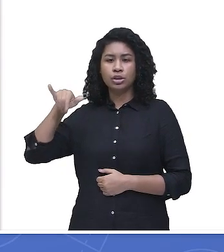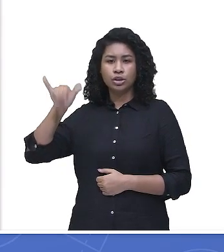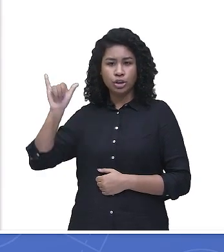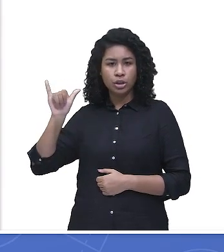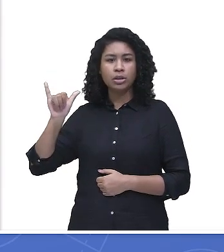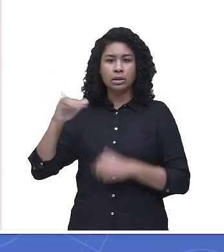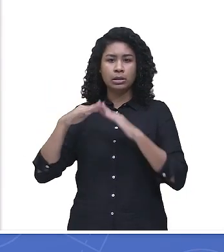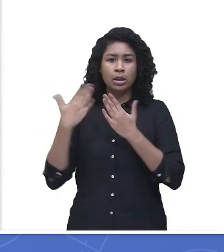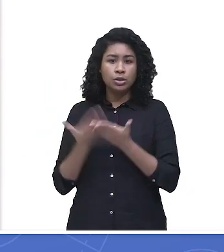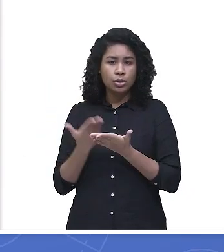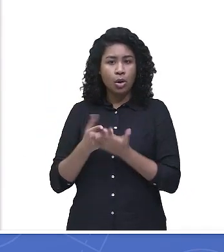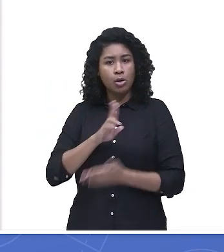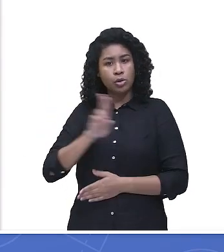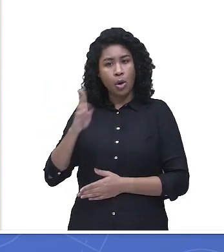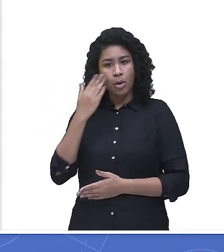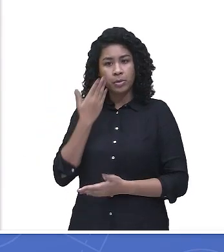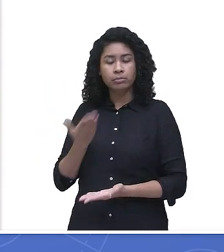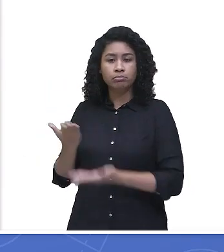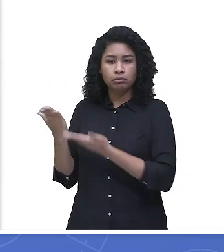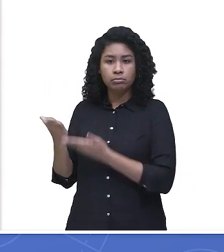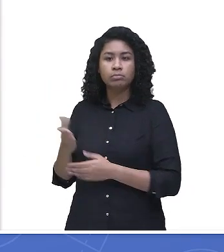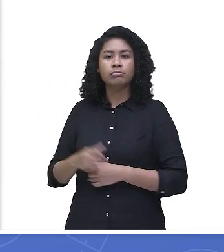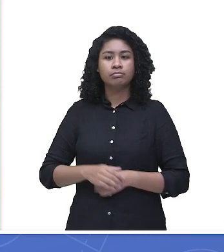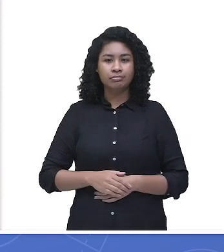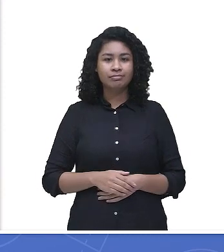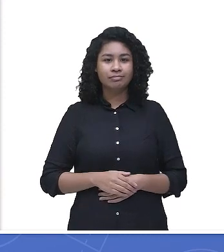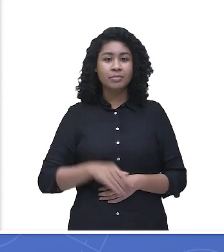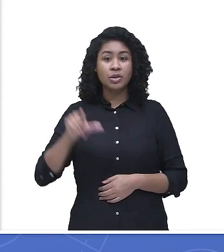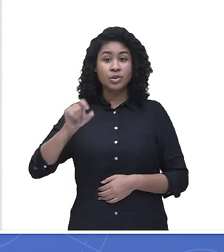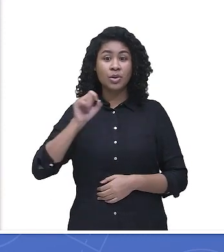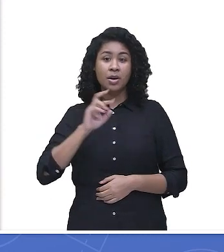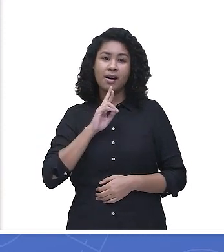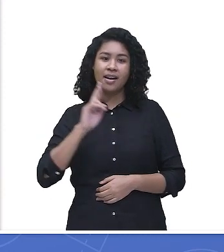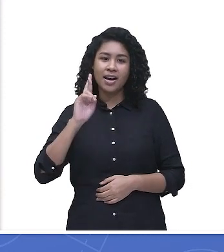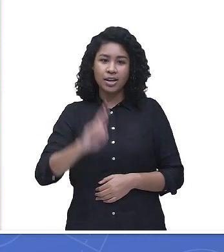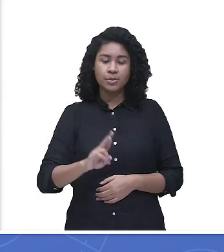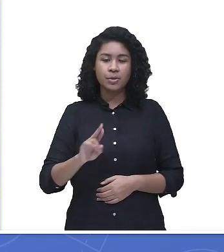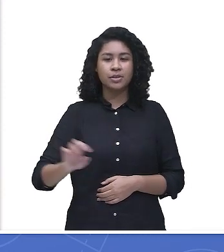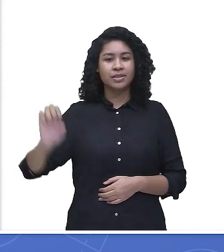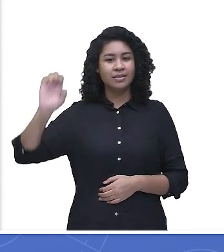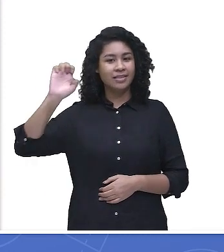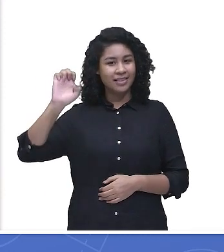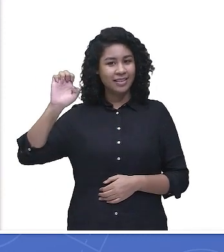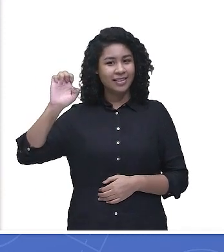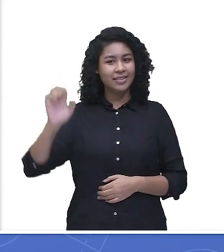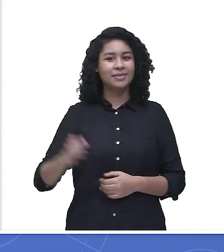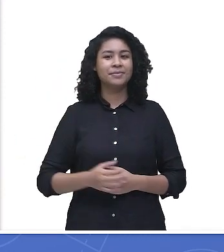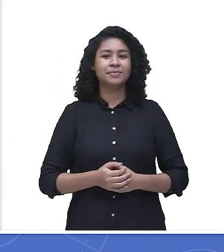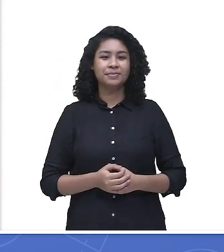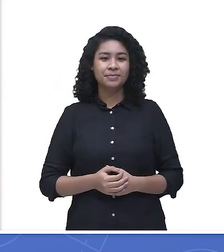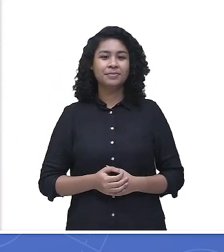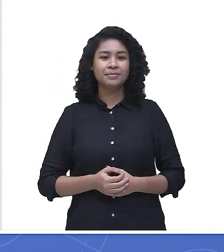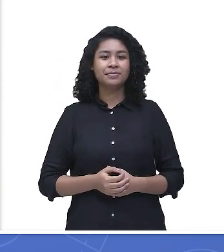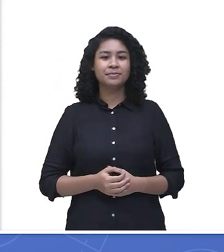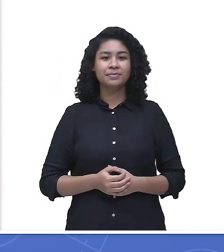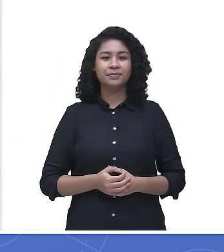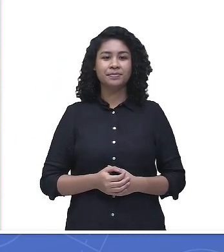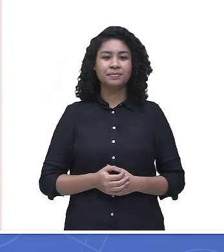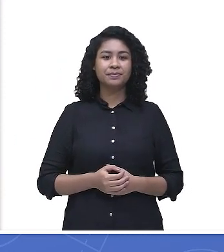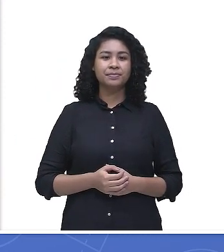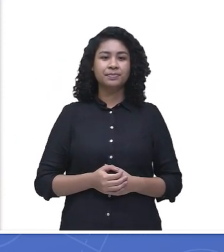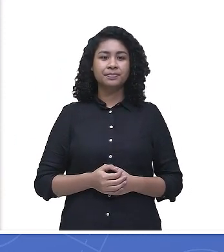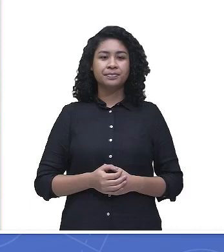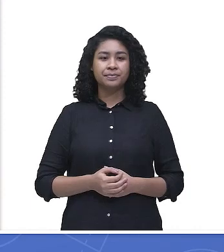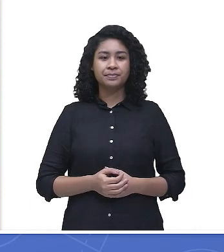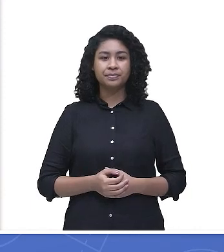Fiuza, ele também afirma que a resposta da questão é a questão, ou seja, a letra E, certo? Concordando com o nosso primeiro aluno. Olha aí,